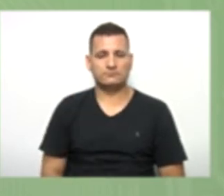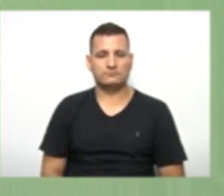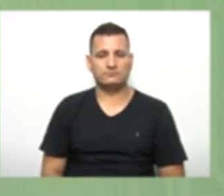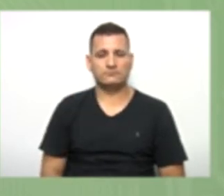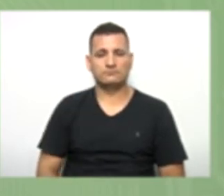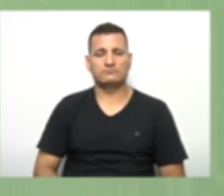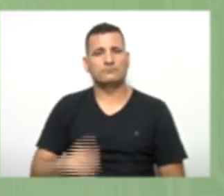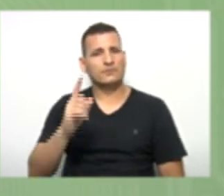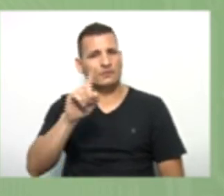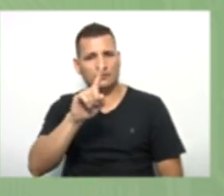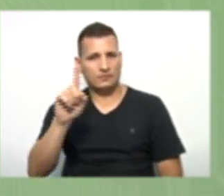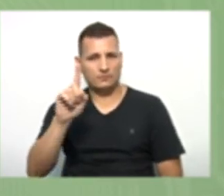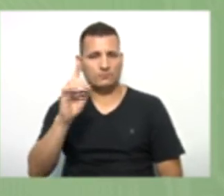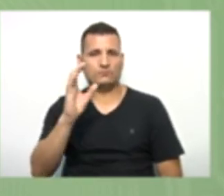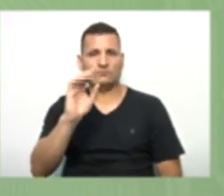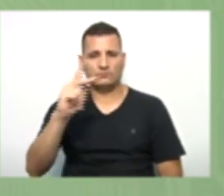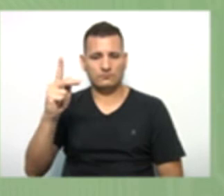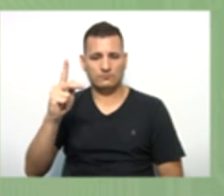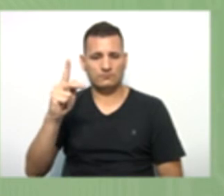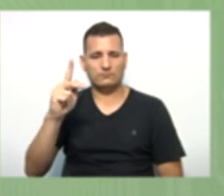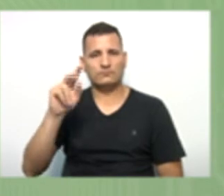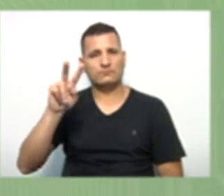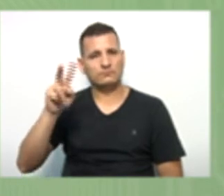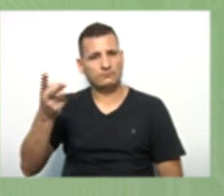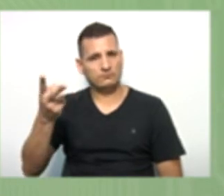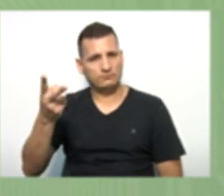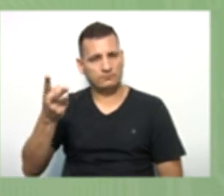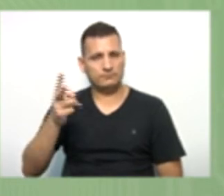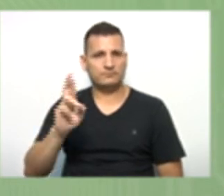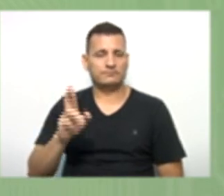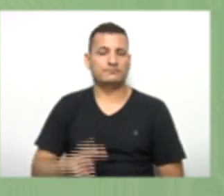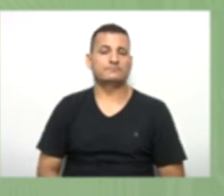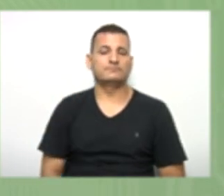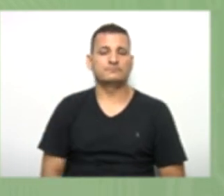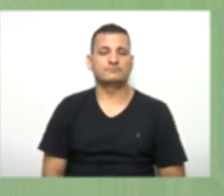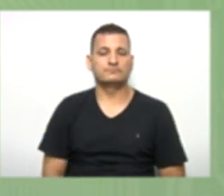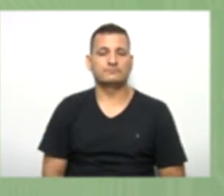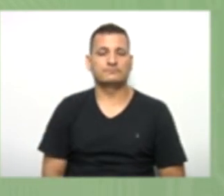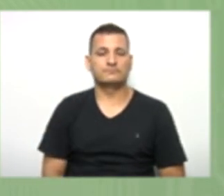Atos não cooperativos R$2.000.